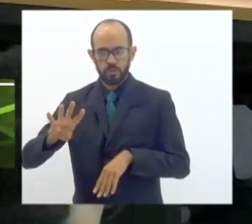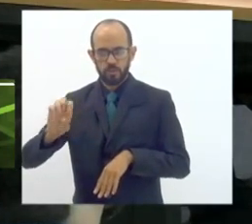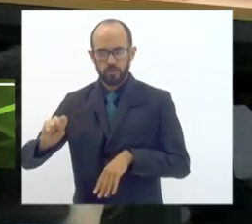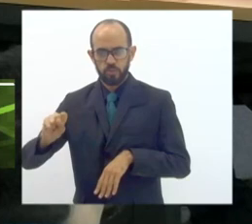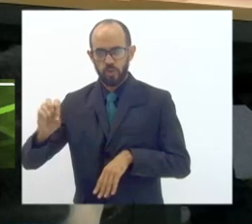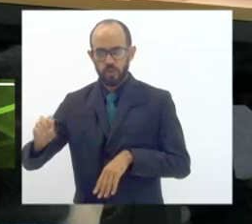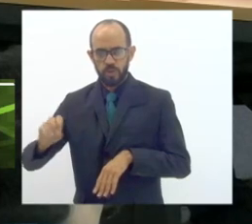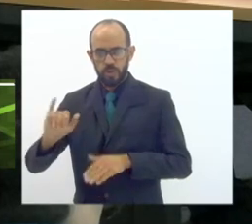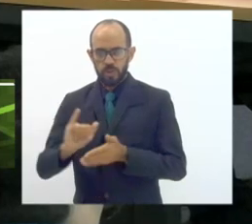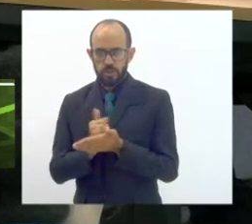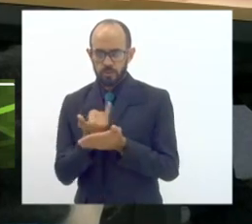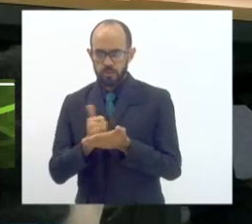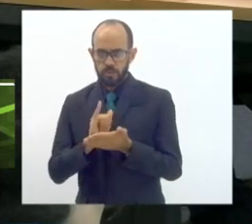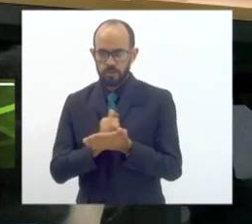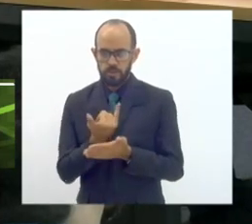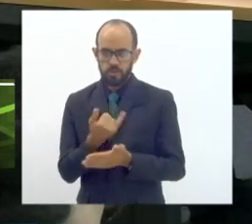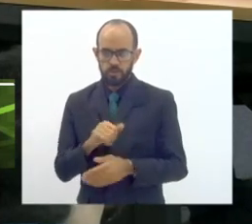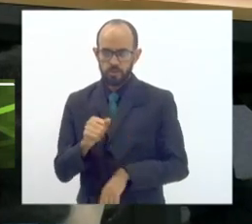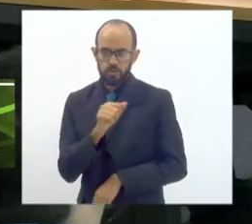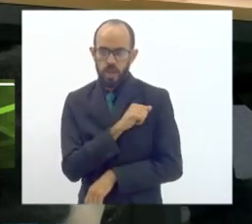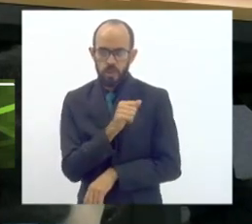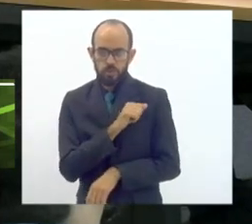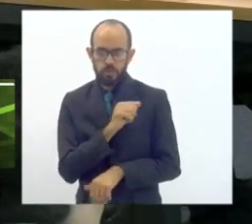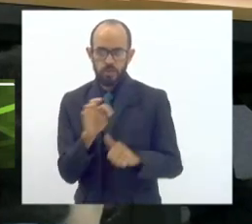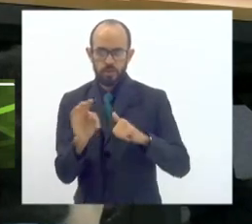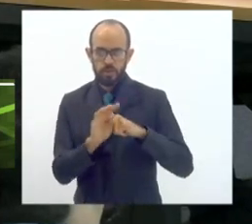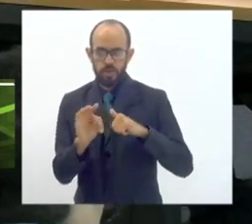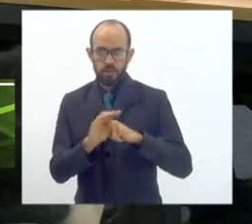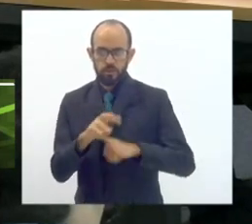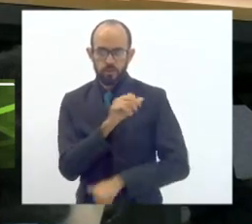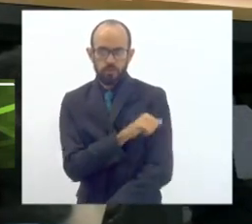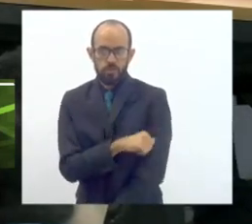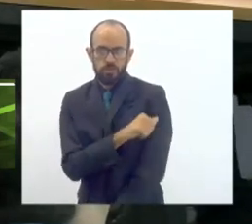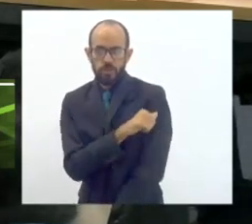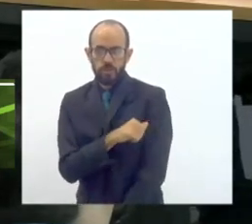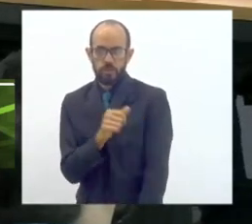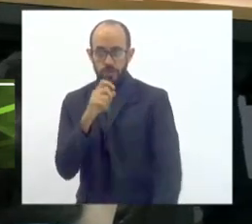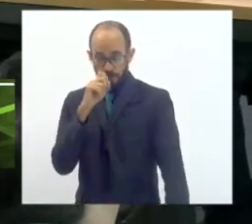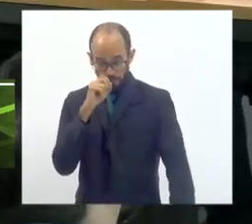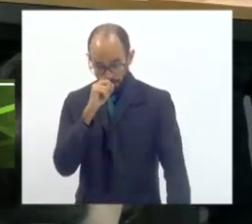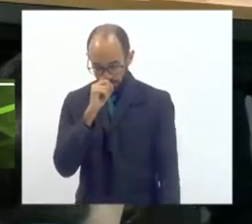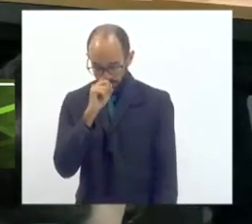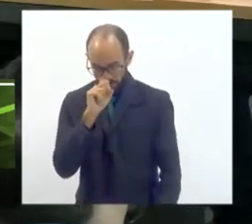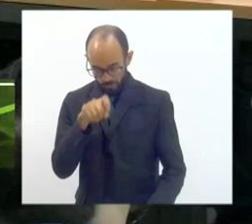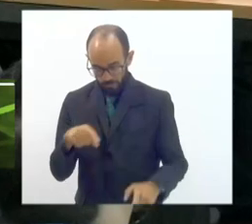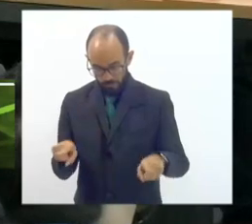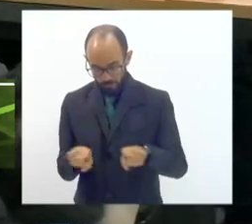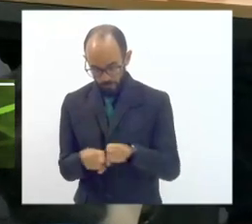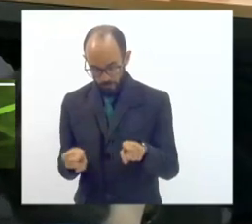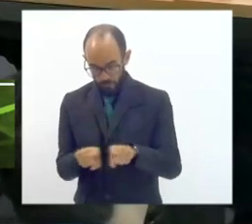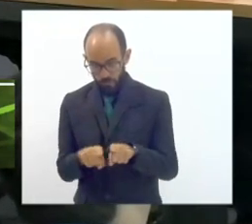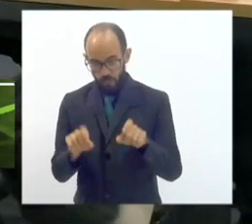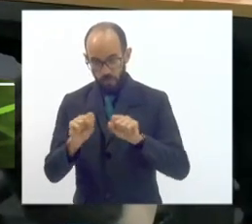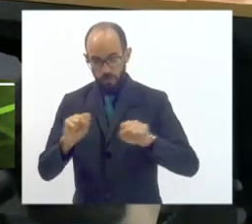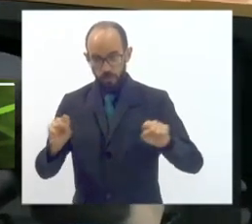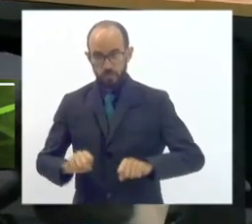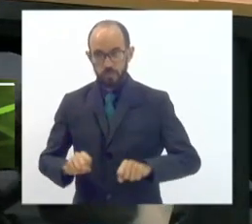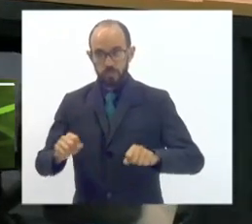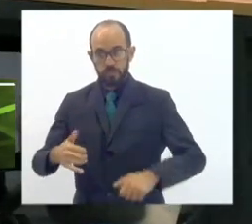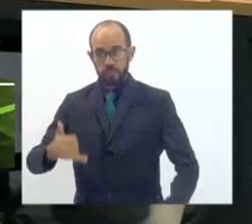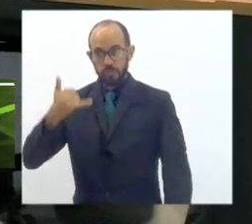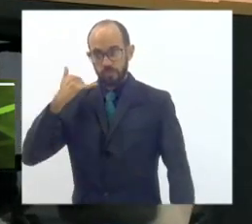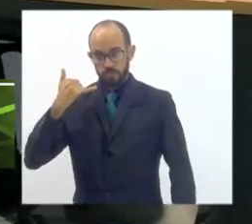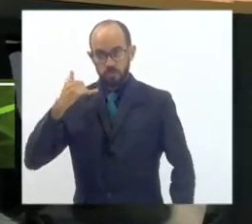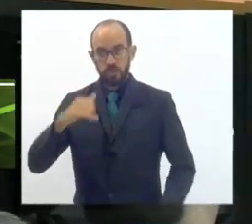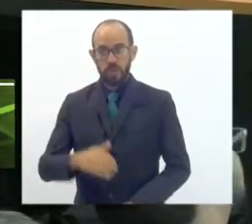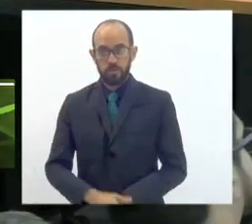480 inscritos para técnico de enfermagem. E a gente já está também com essa plataforma no celular.